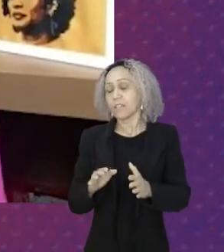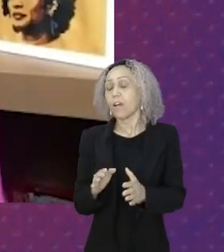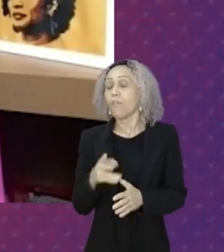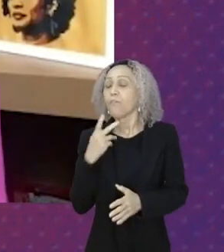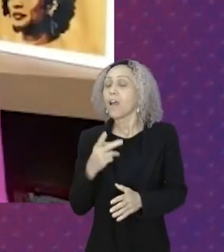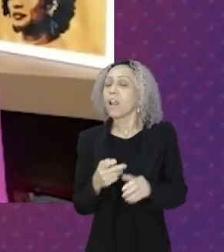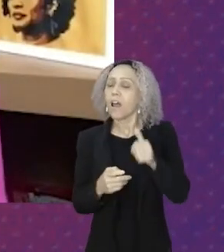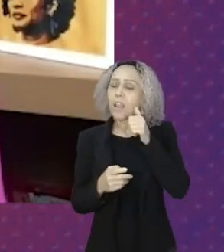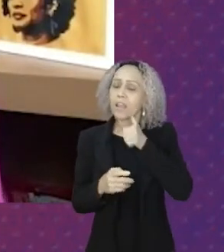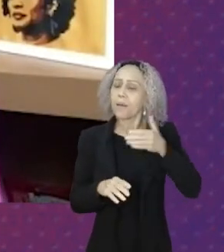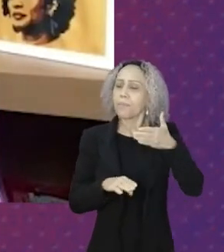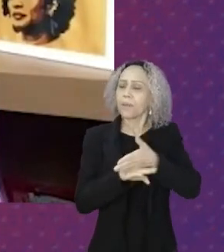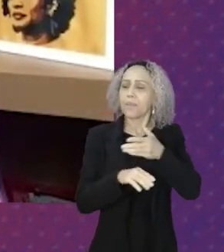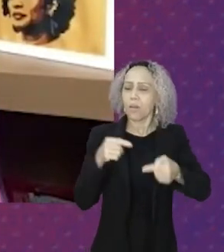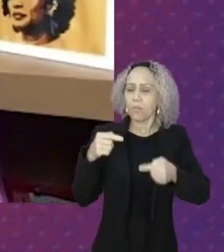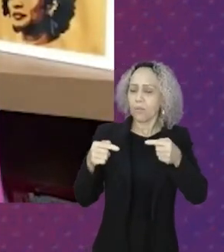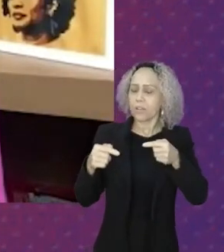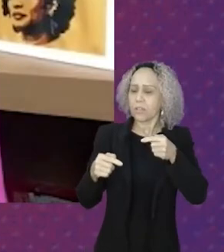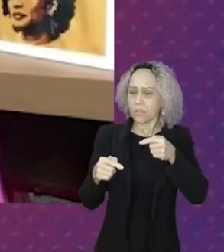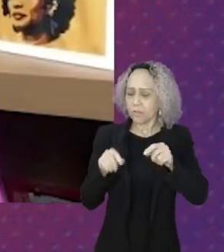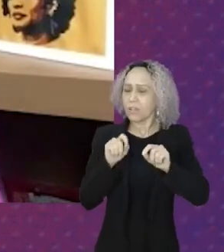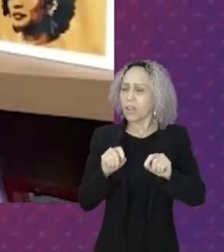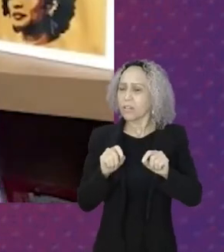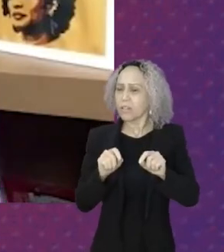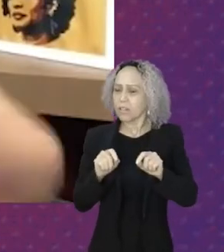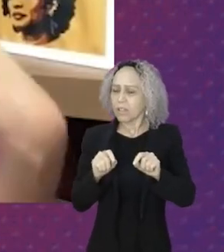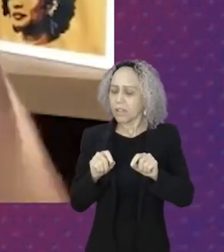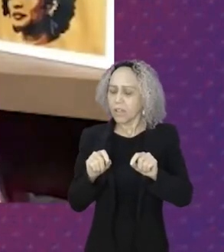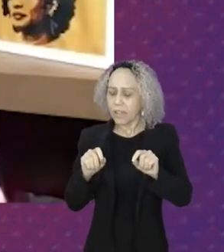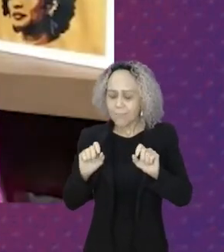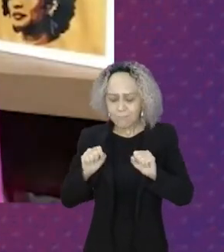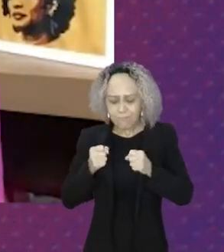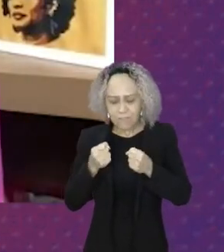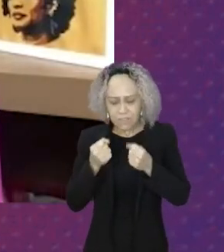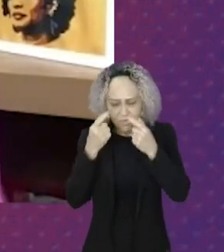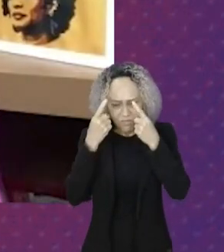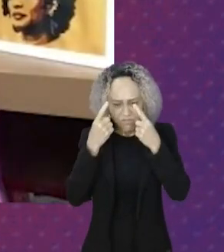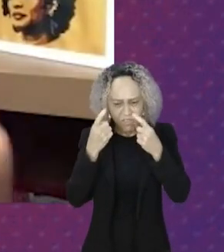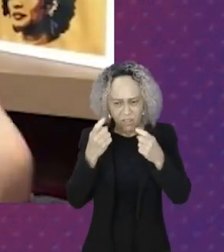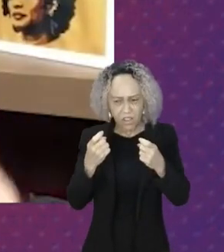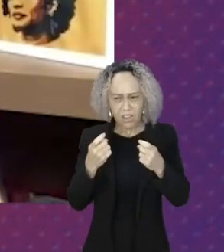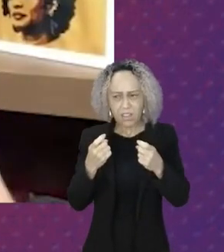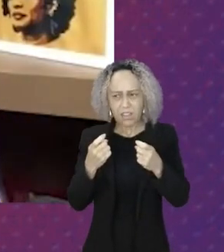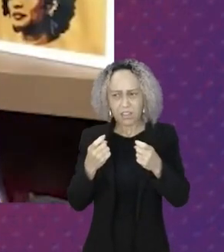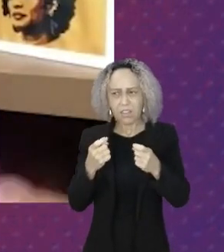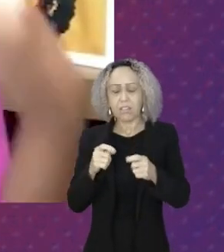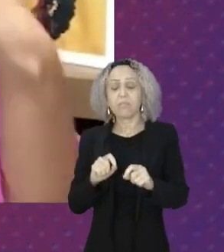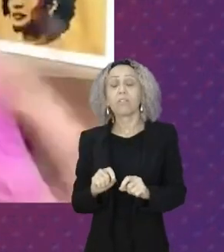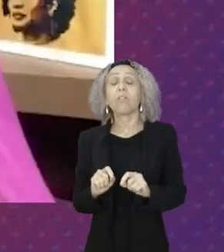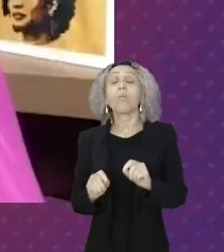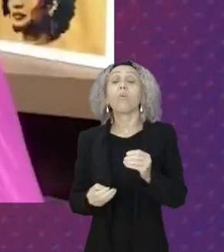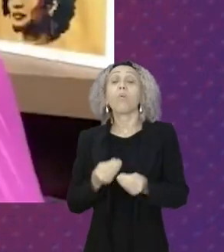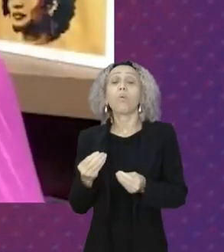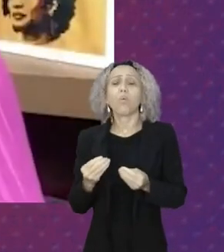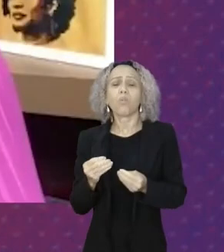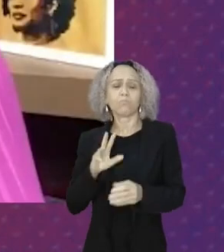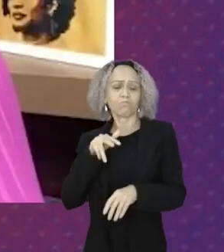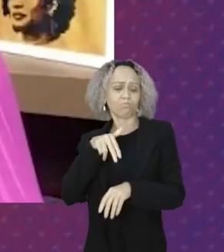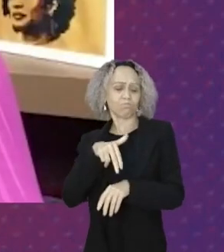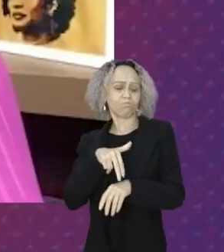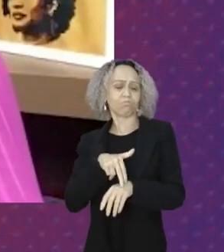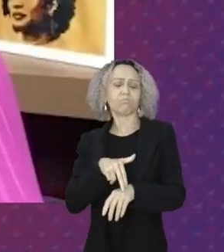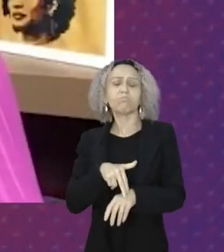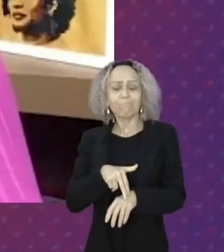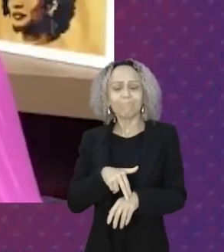buscar possibilidades de enfrentarmos as violências pela porta da frente e falar de permanência.